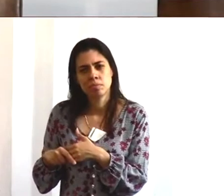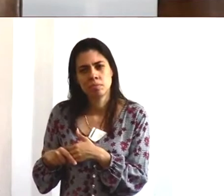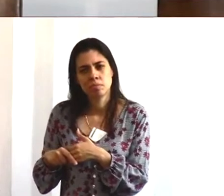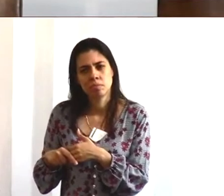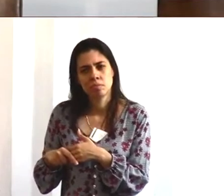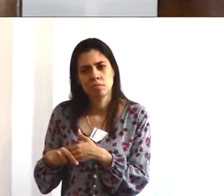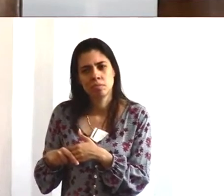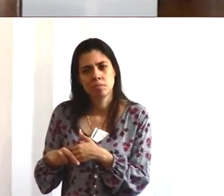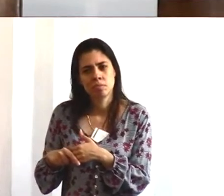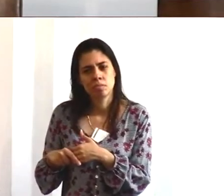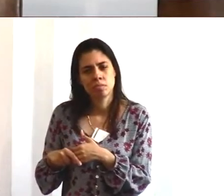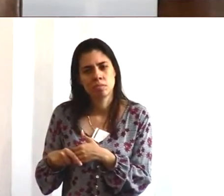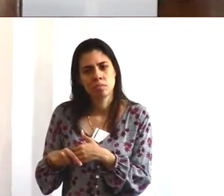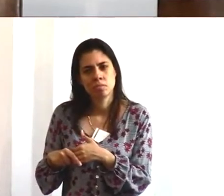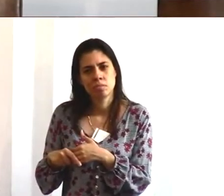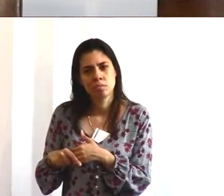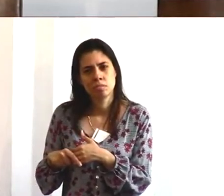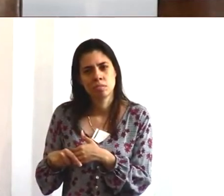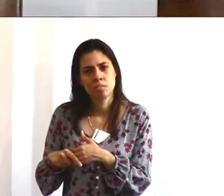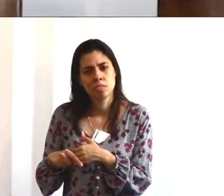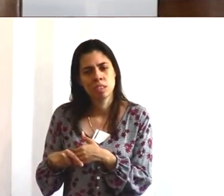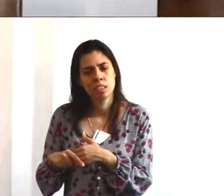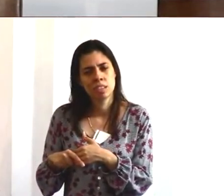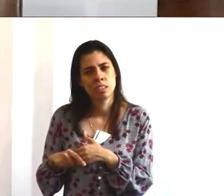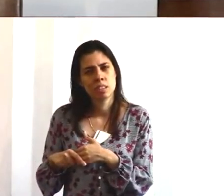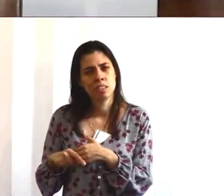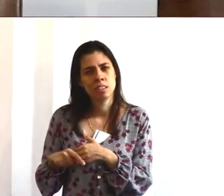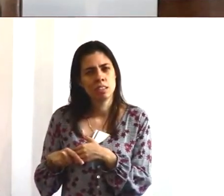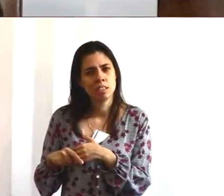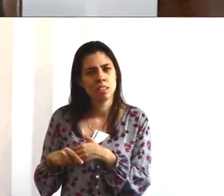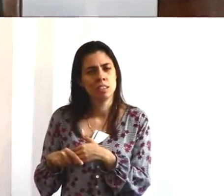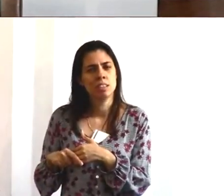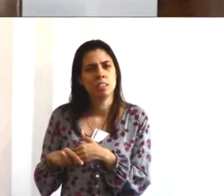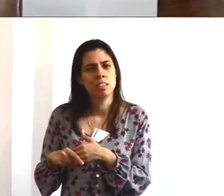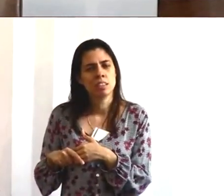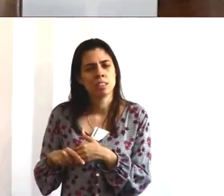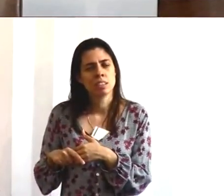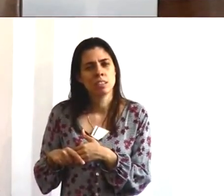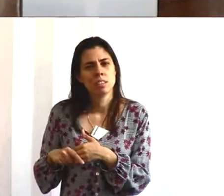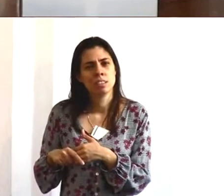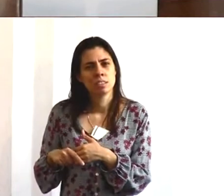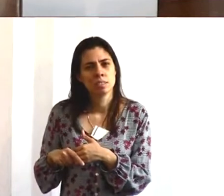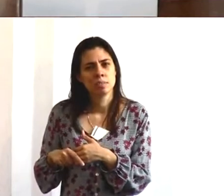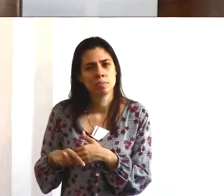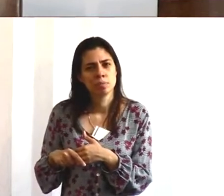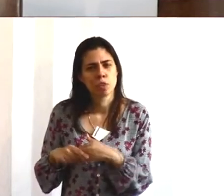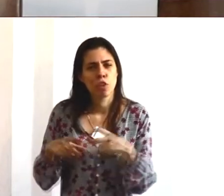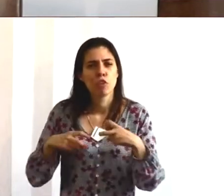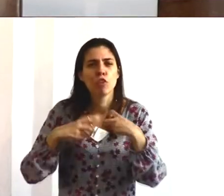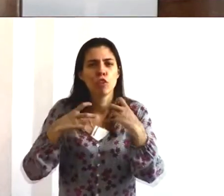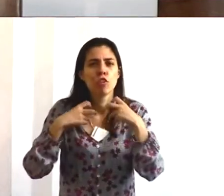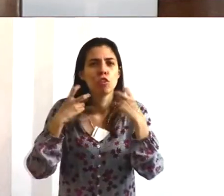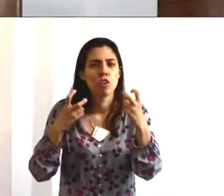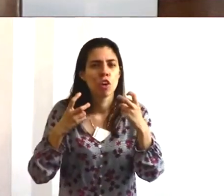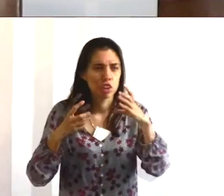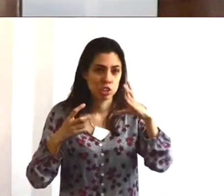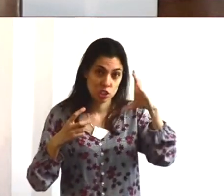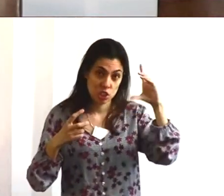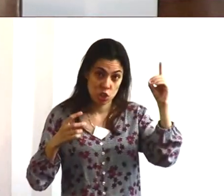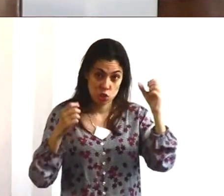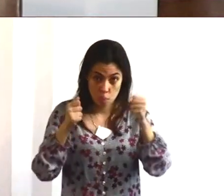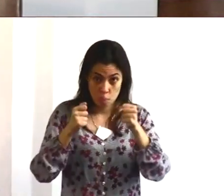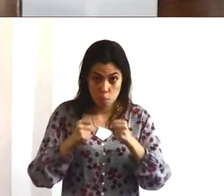O texto continua, e o texto diz que a voz de Deus é uma voz poderosa. Versículo 6,